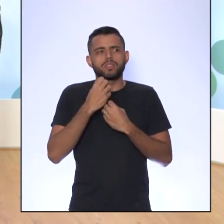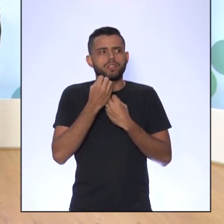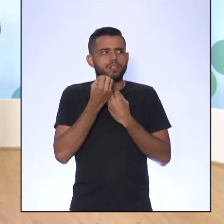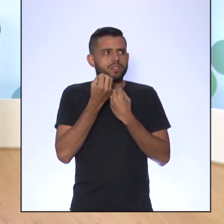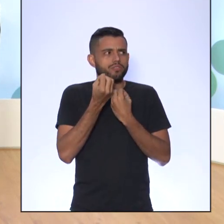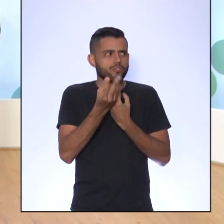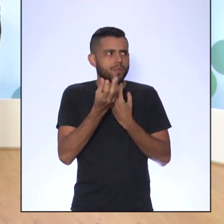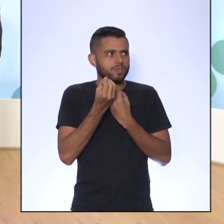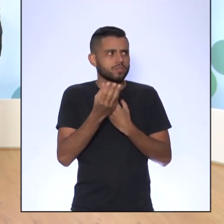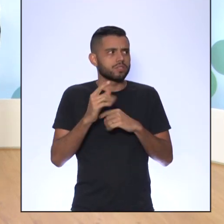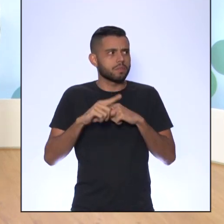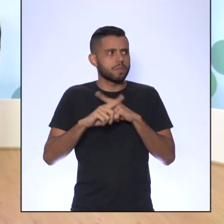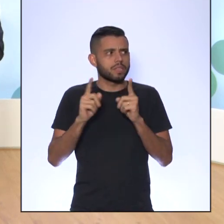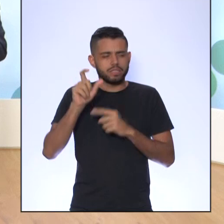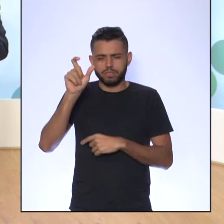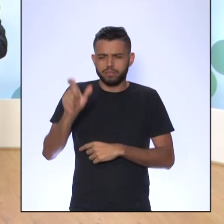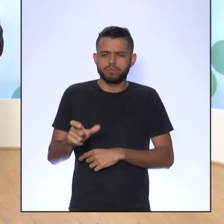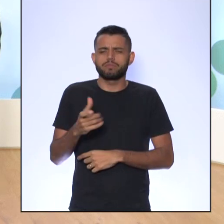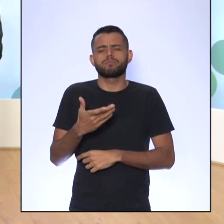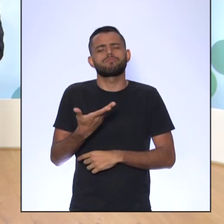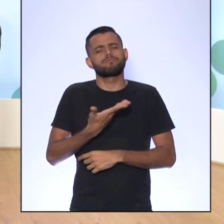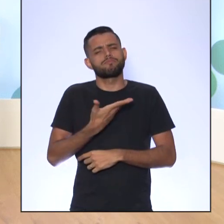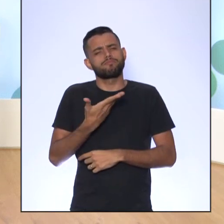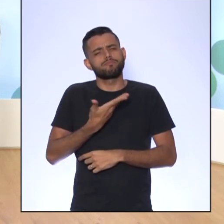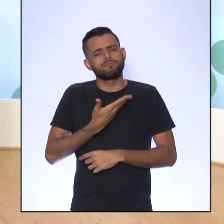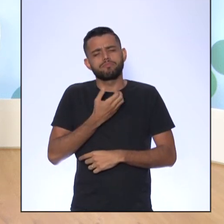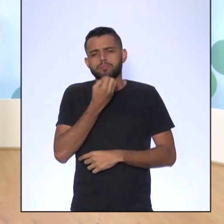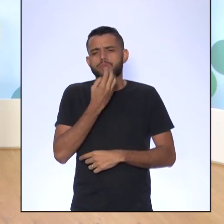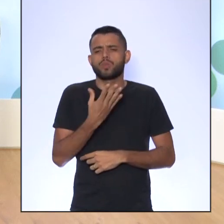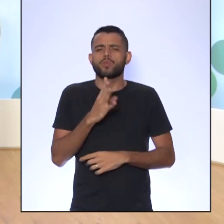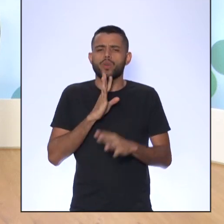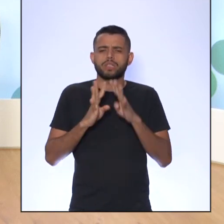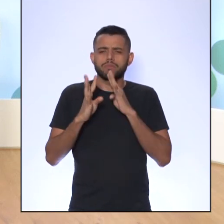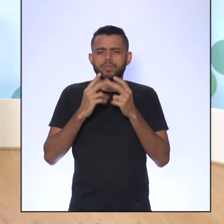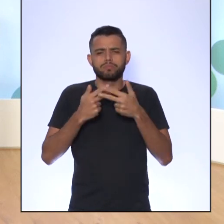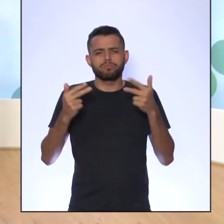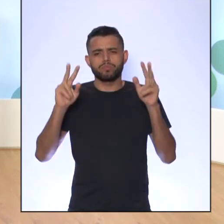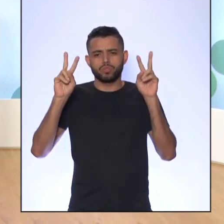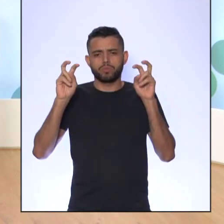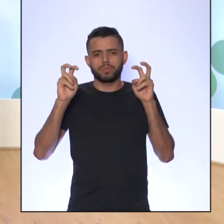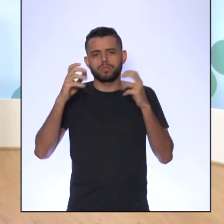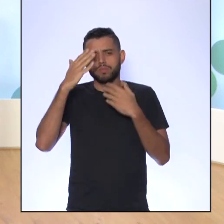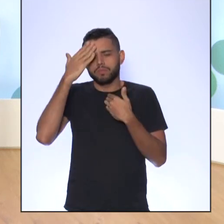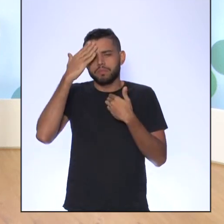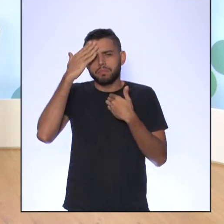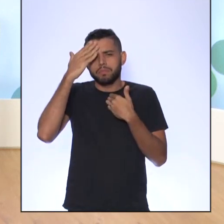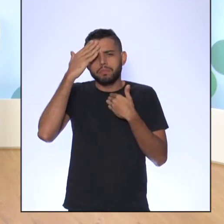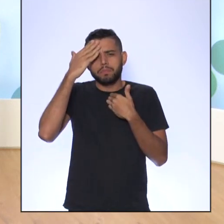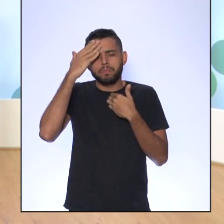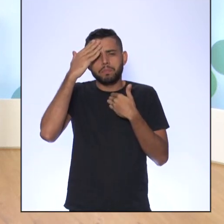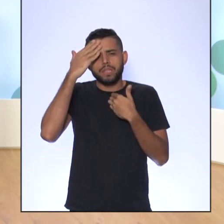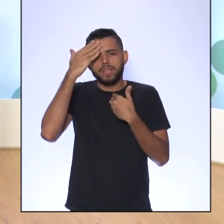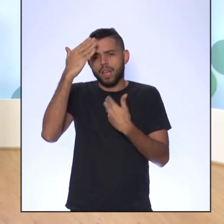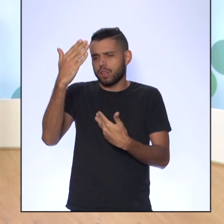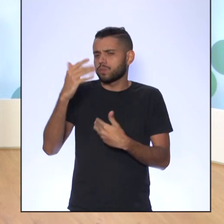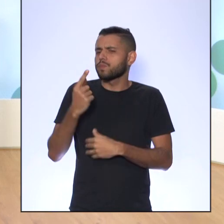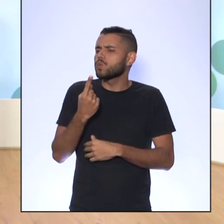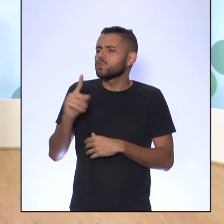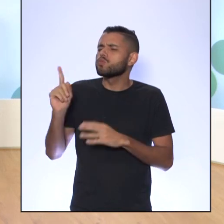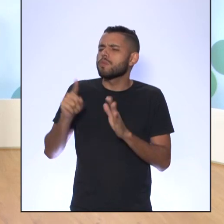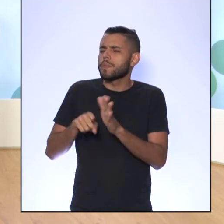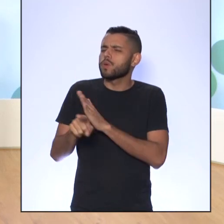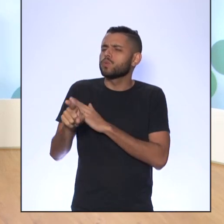mas o Cláudio foi muito gentil de estar aqui com a gente, muito conhecimento sobre tudo isso. Muito obrigado. Minha última